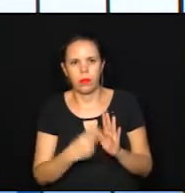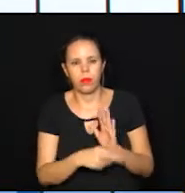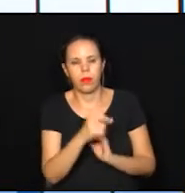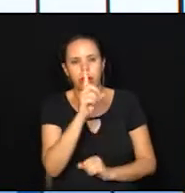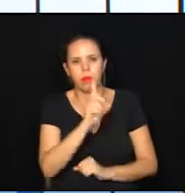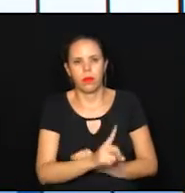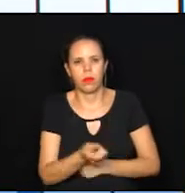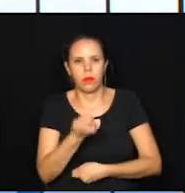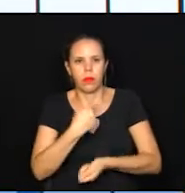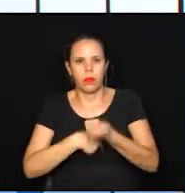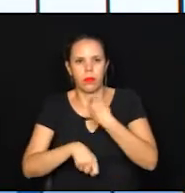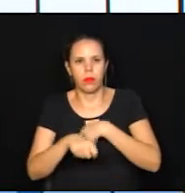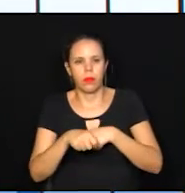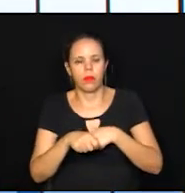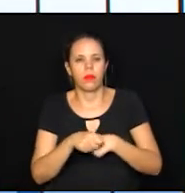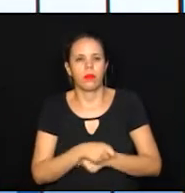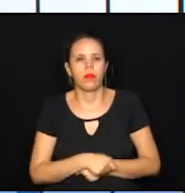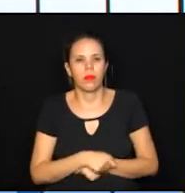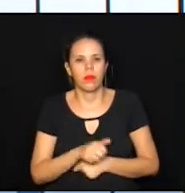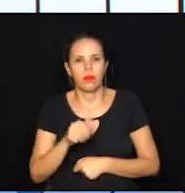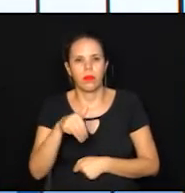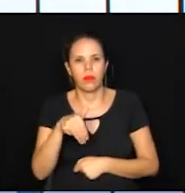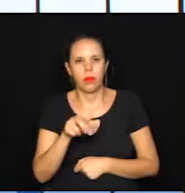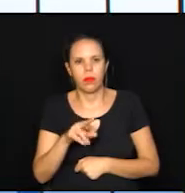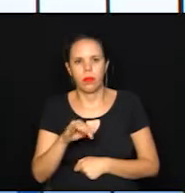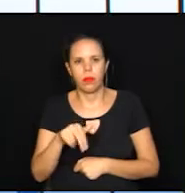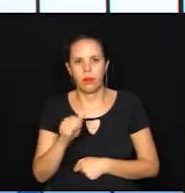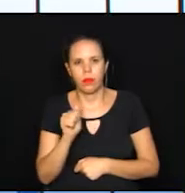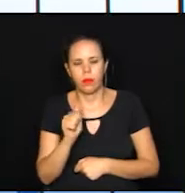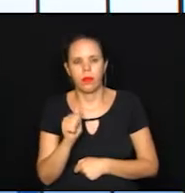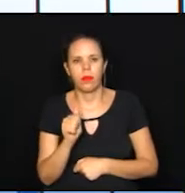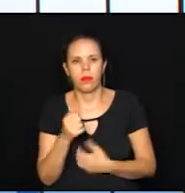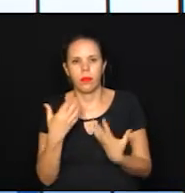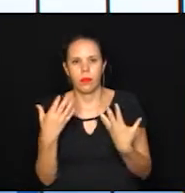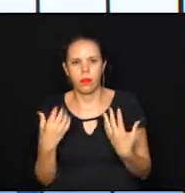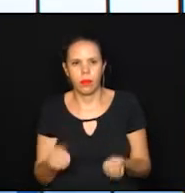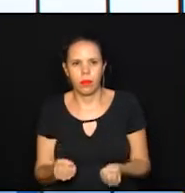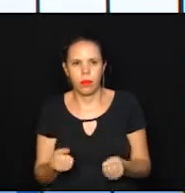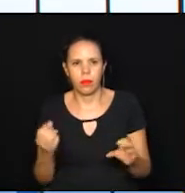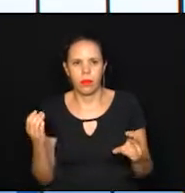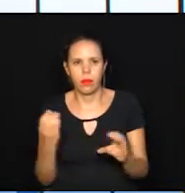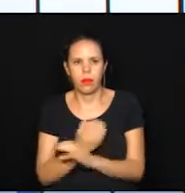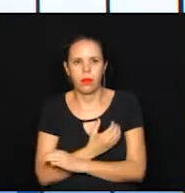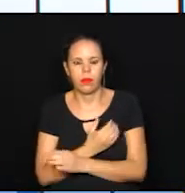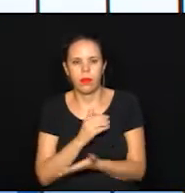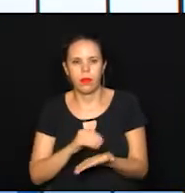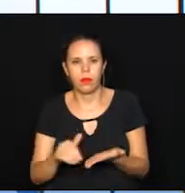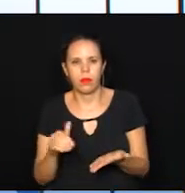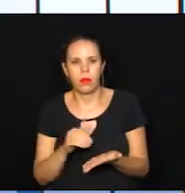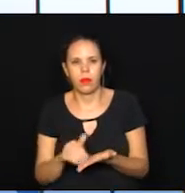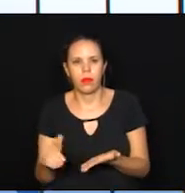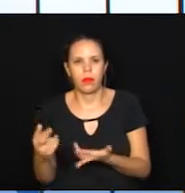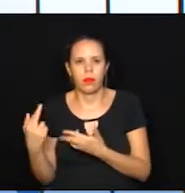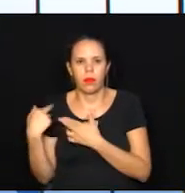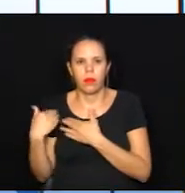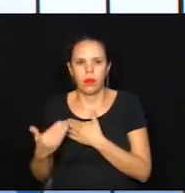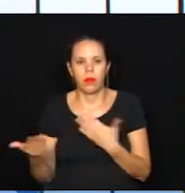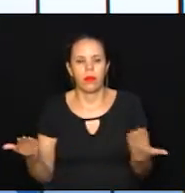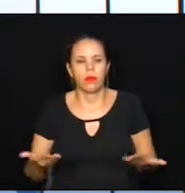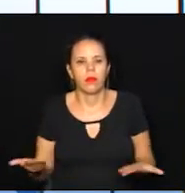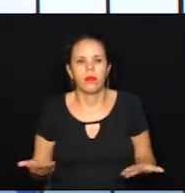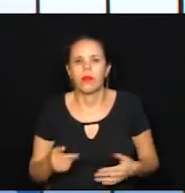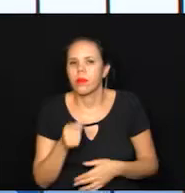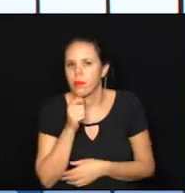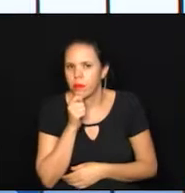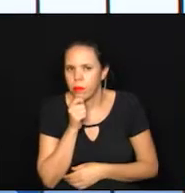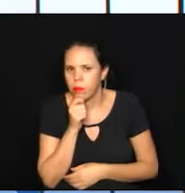diretora administrativa da pasta, Mariane Buckelman, para assumir interinamente o comando já a partir de hoje. Por